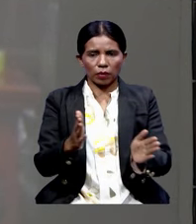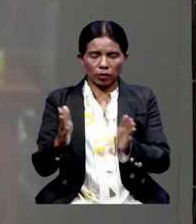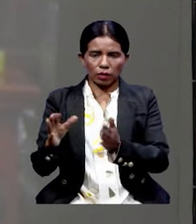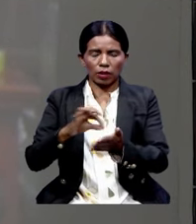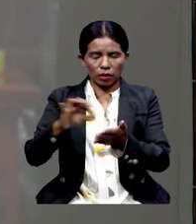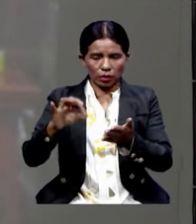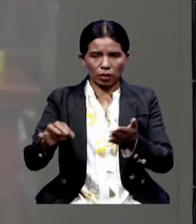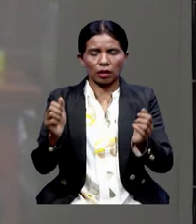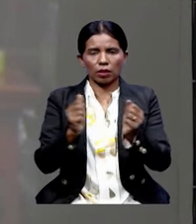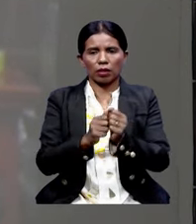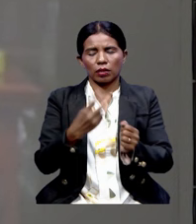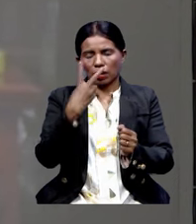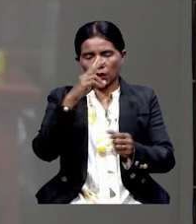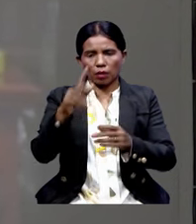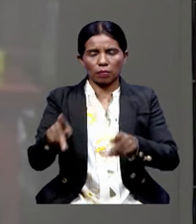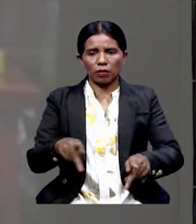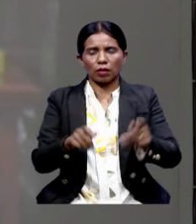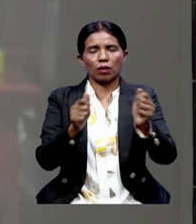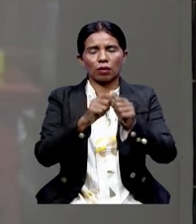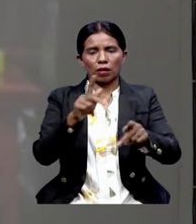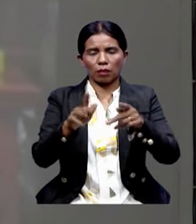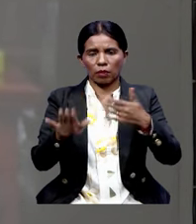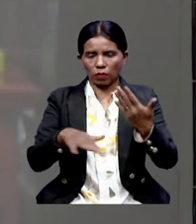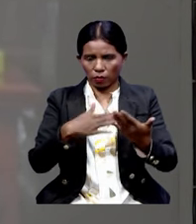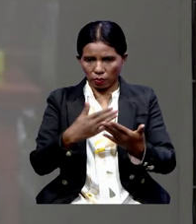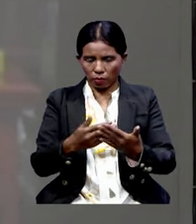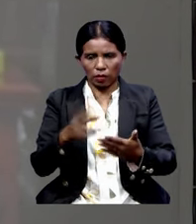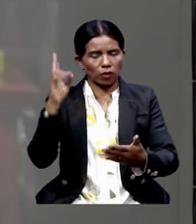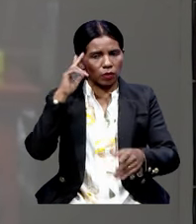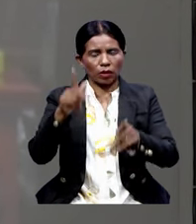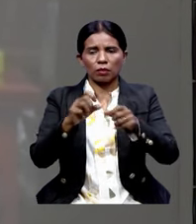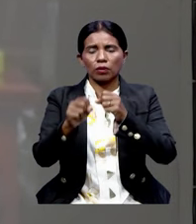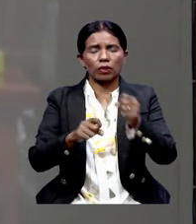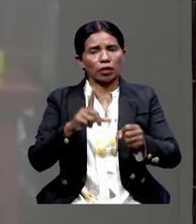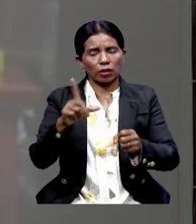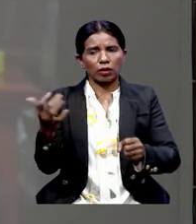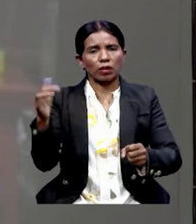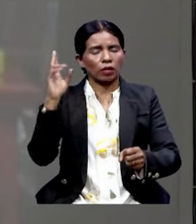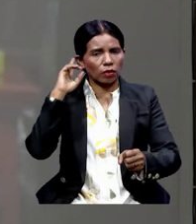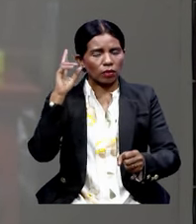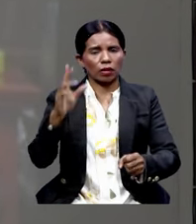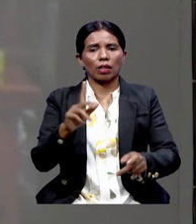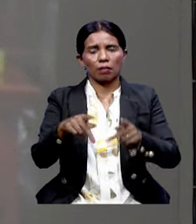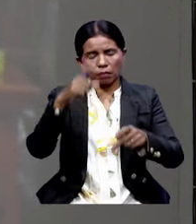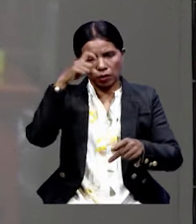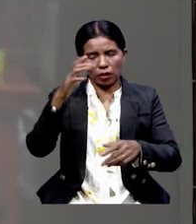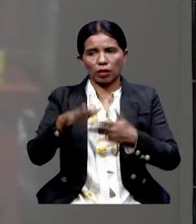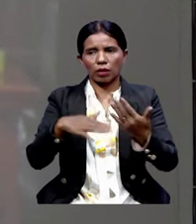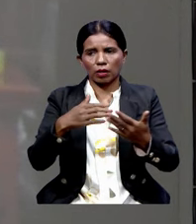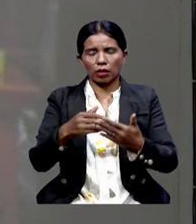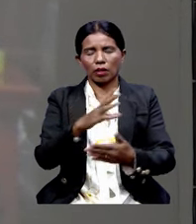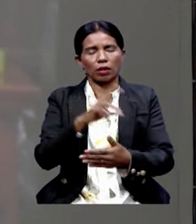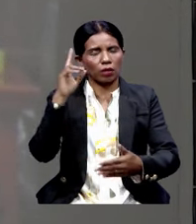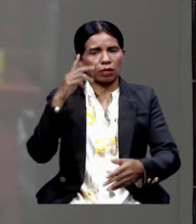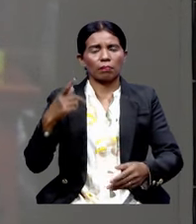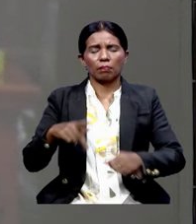nian hode halo reconsulta público ho comunidade afetado sira rona sociedade civil sira rona academia sira rona partido político